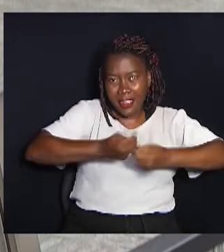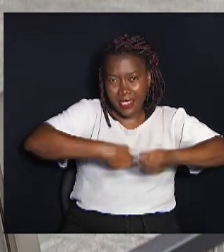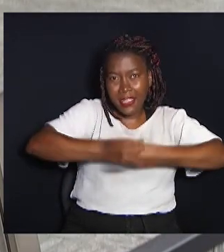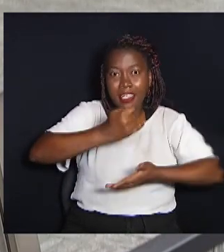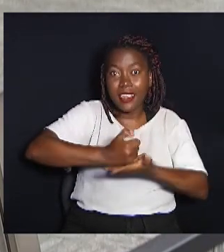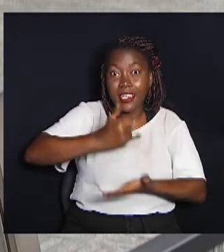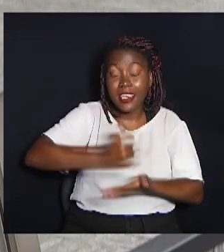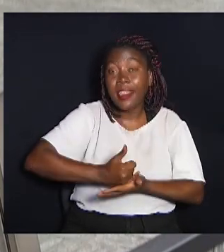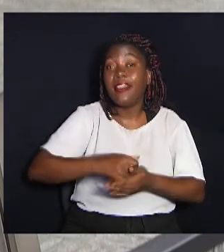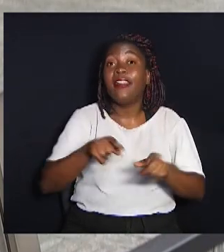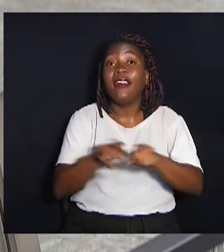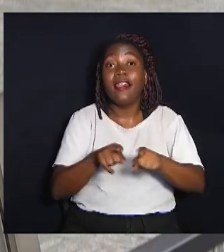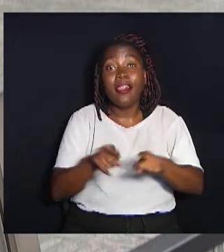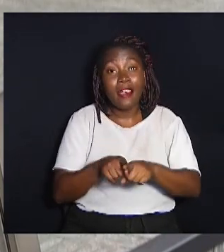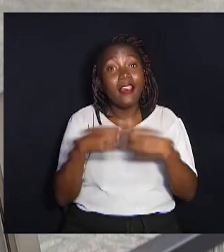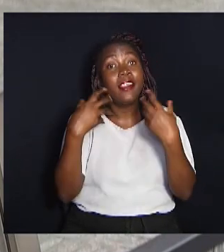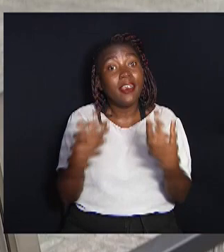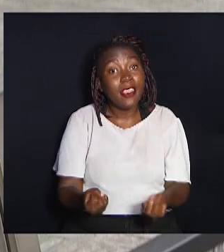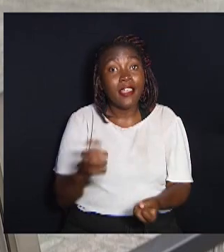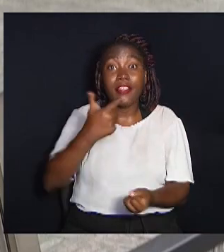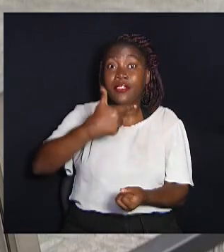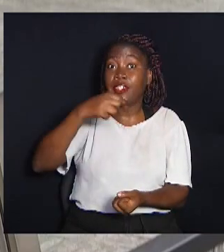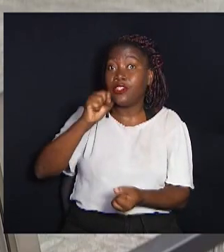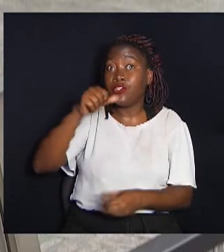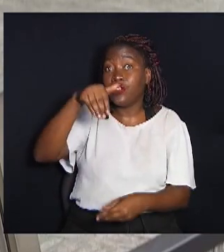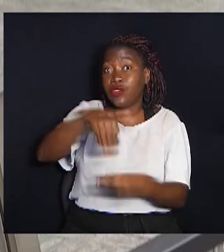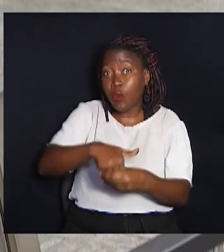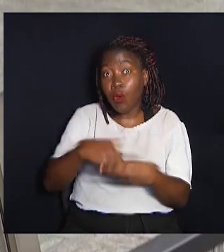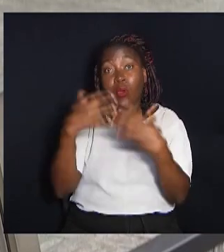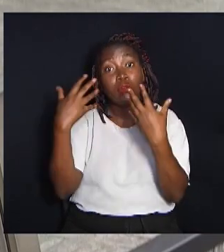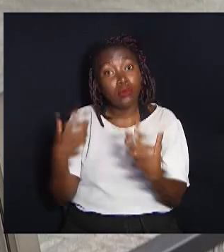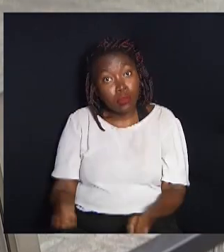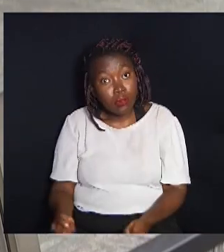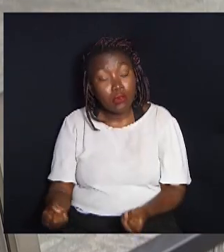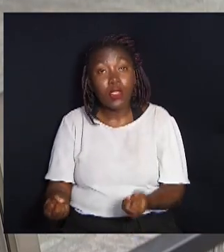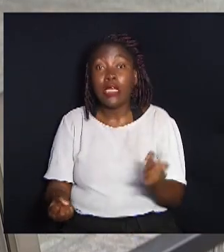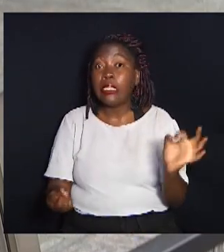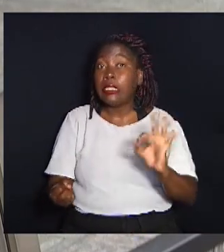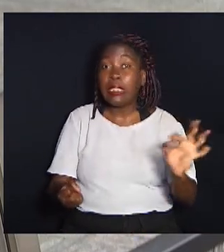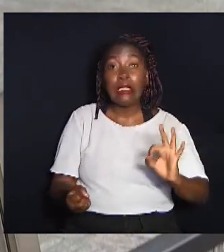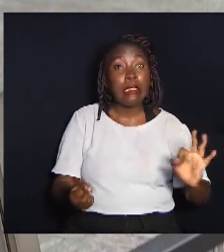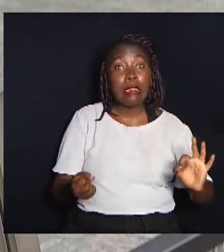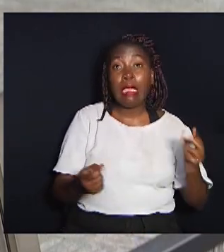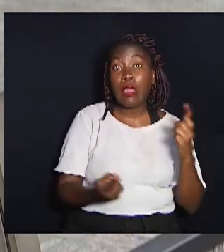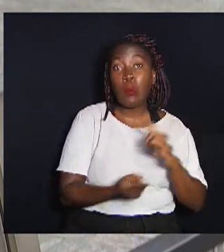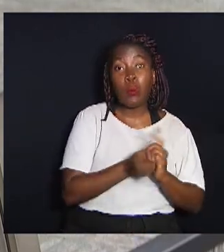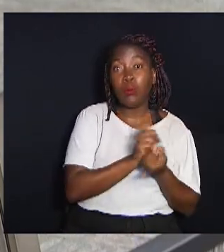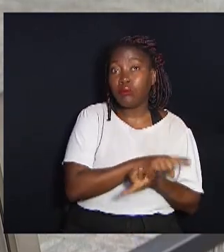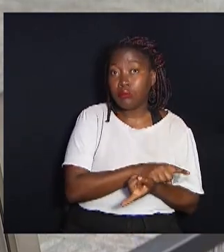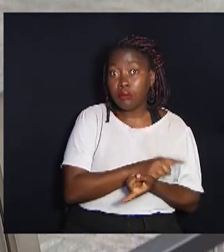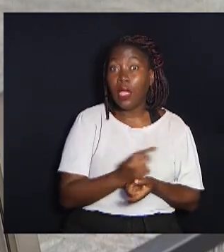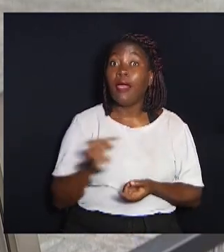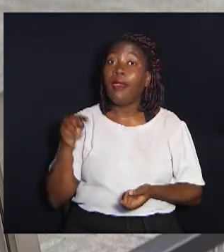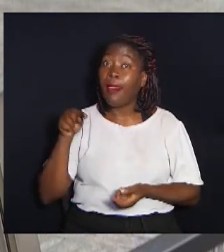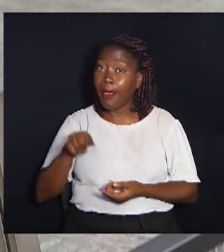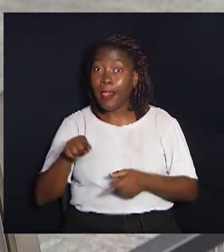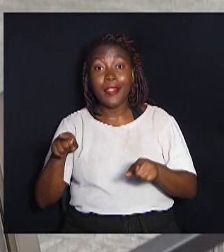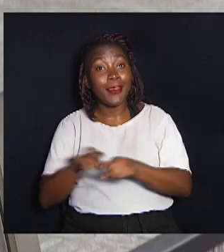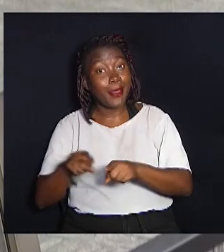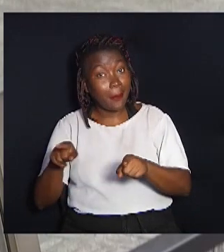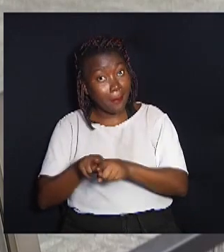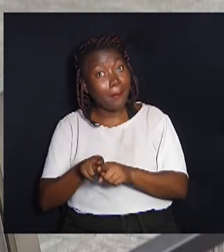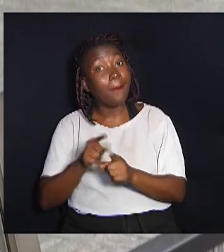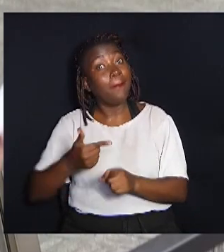tributário. Também foi aprovado, 28 votos favoráveis e nenhum contrário, esse, não é, também aí em